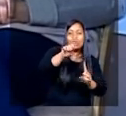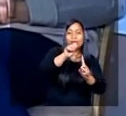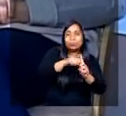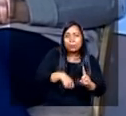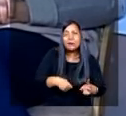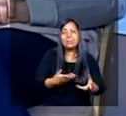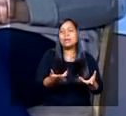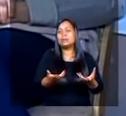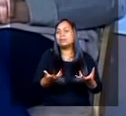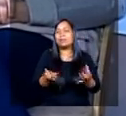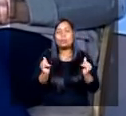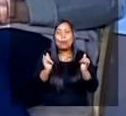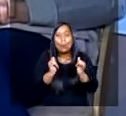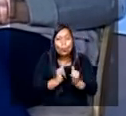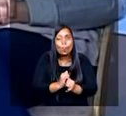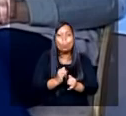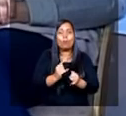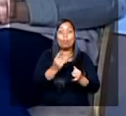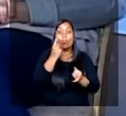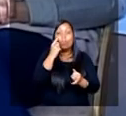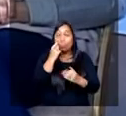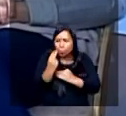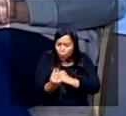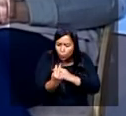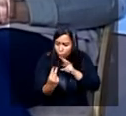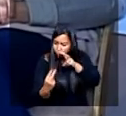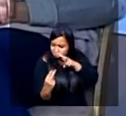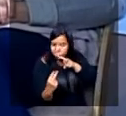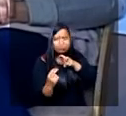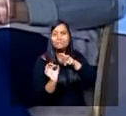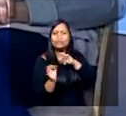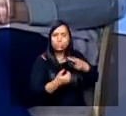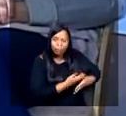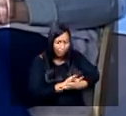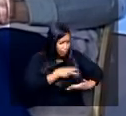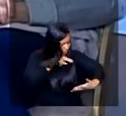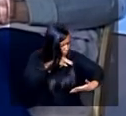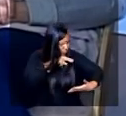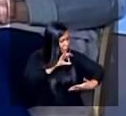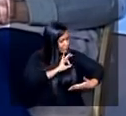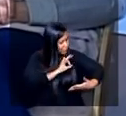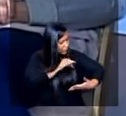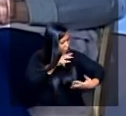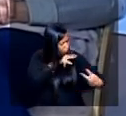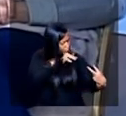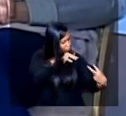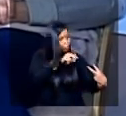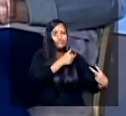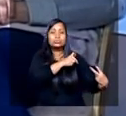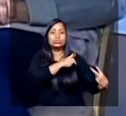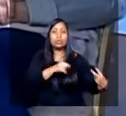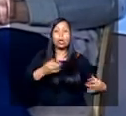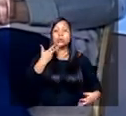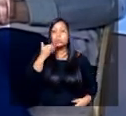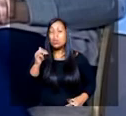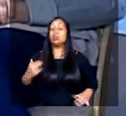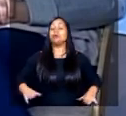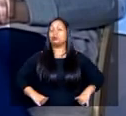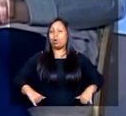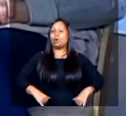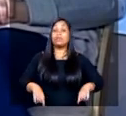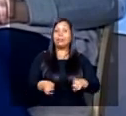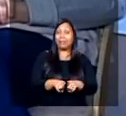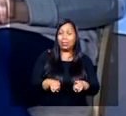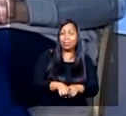bem desnutrida, sem olhar no olho, sem fazer contato, os pais muito sofridos, né? E uma outra criança que o